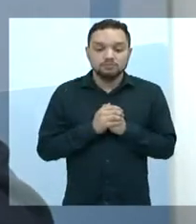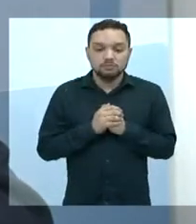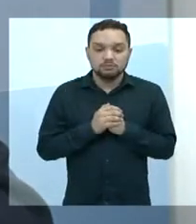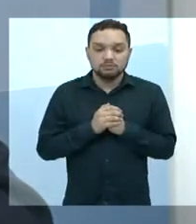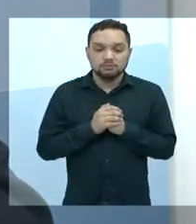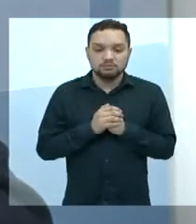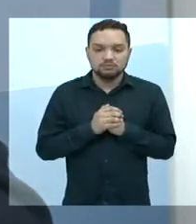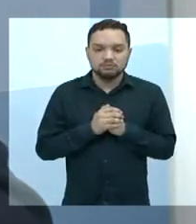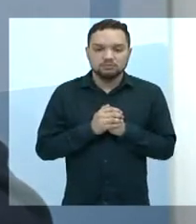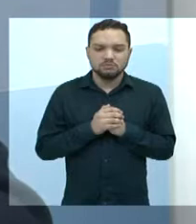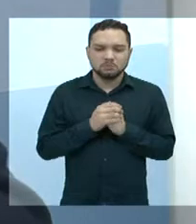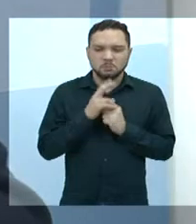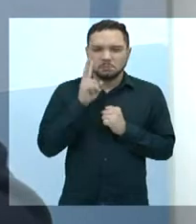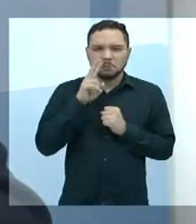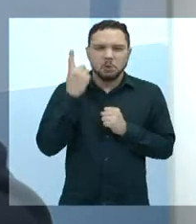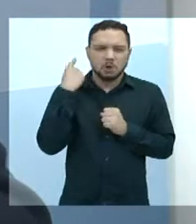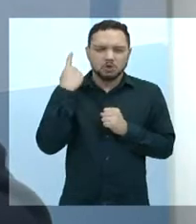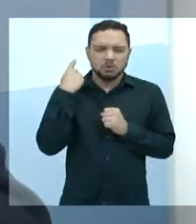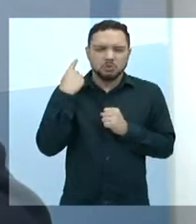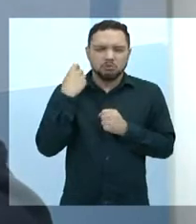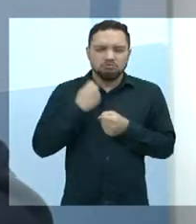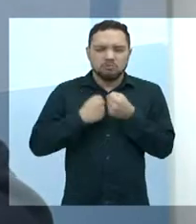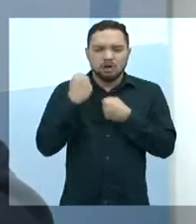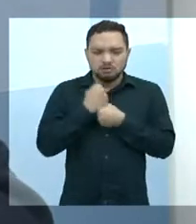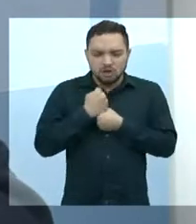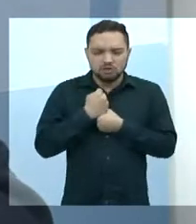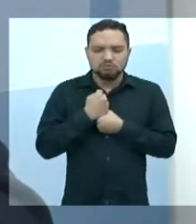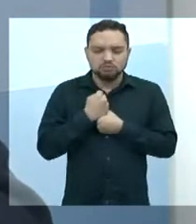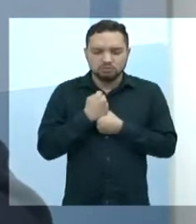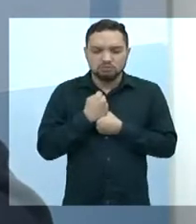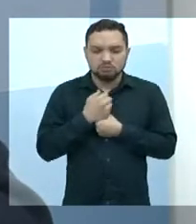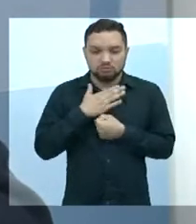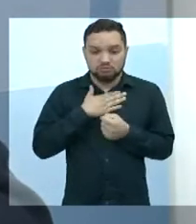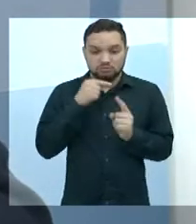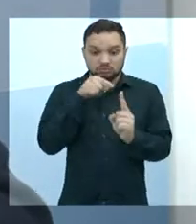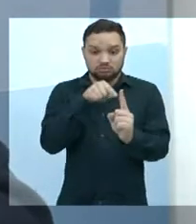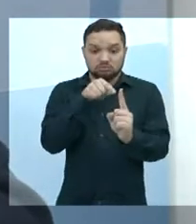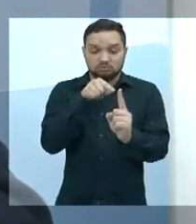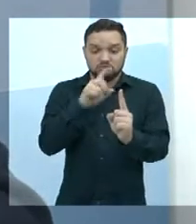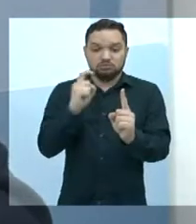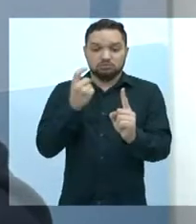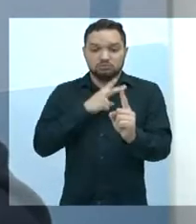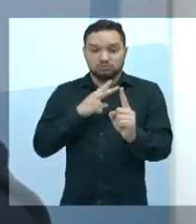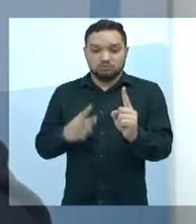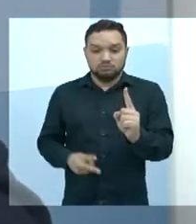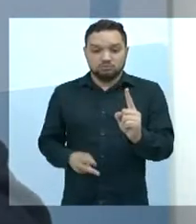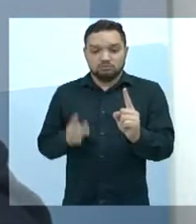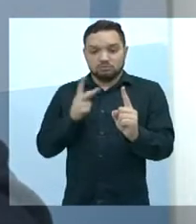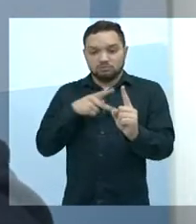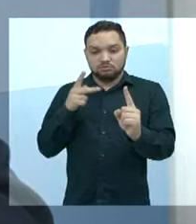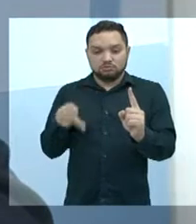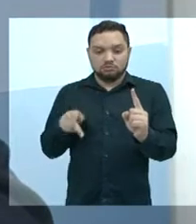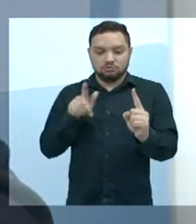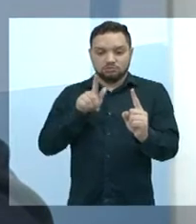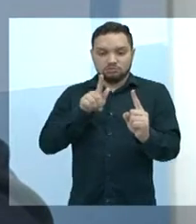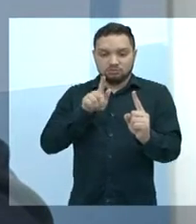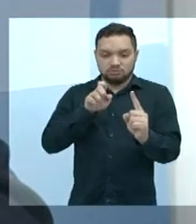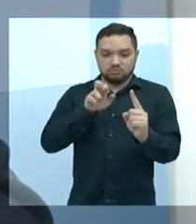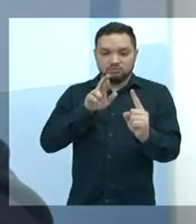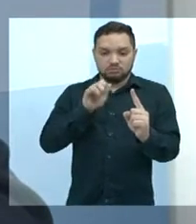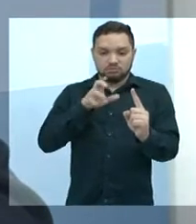aí, quando fui solicitado por eles, na pessoa do meu colega e ex-vereador, professor Gerôncio, que hoje